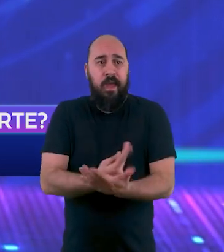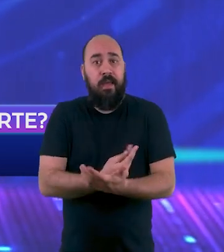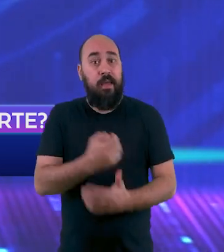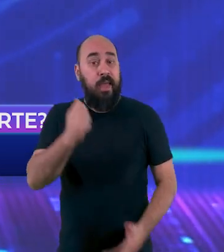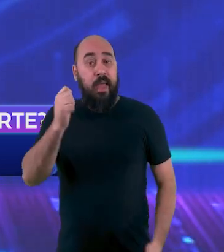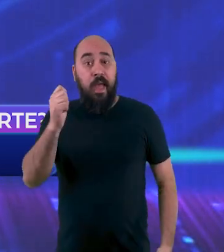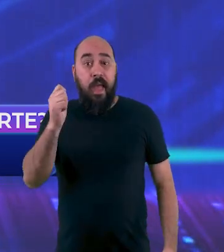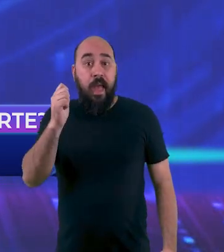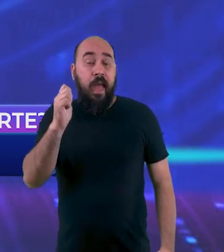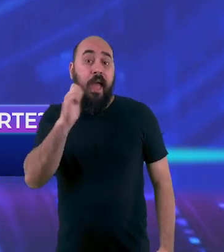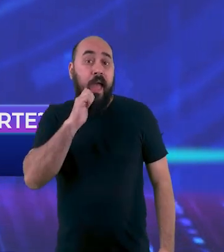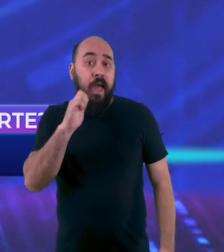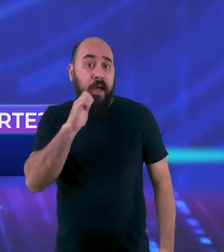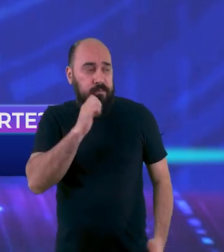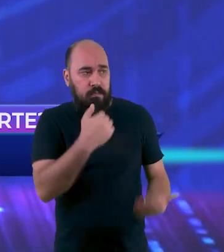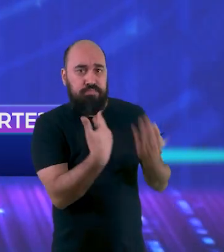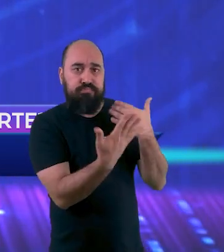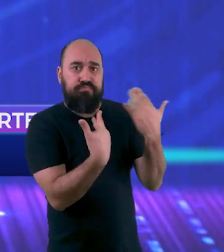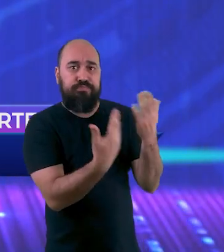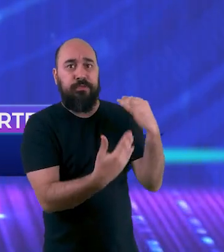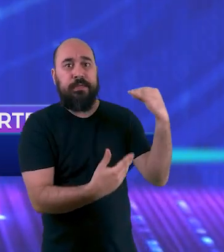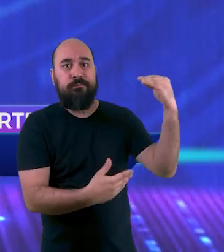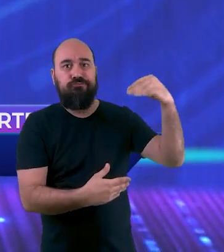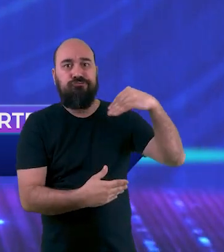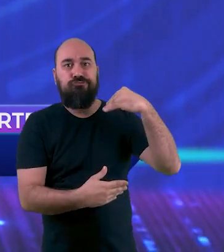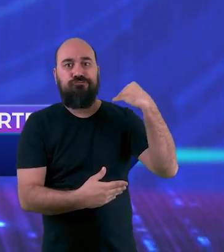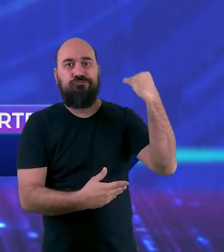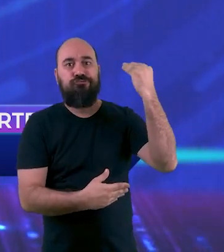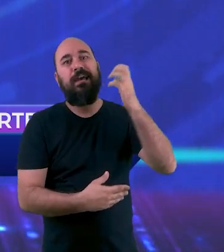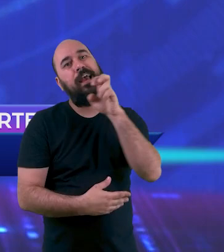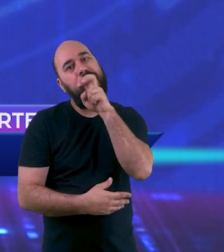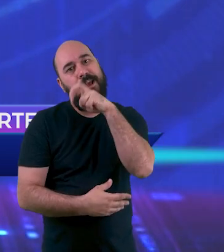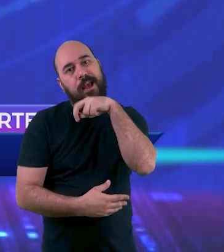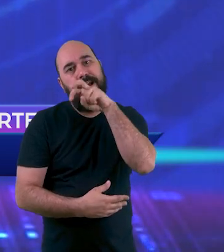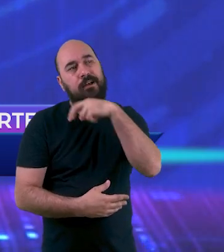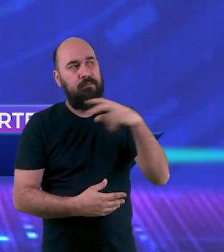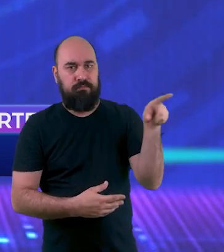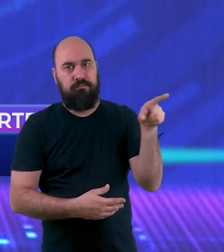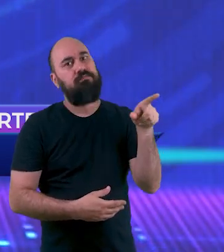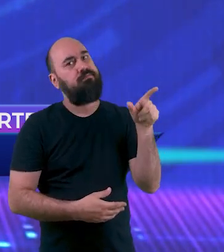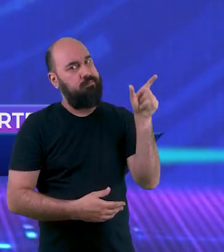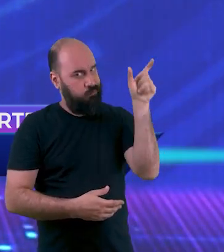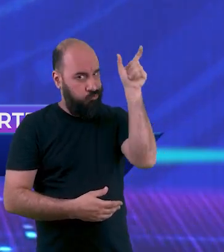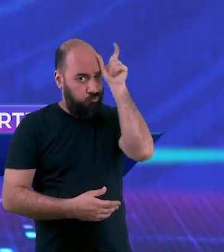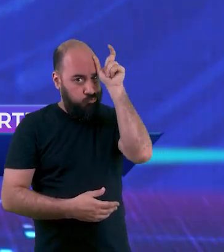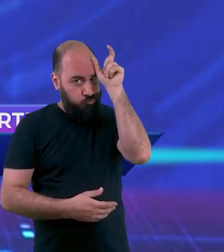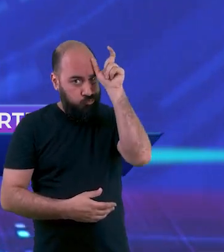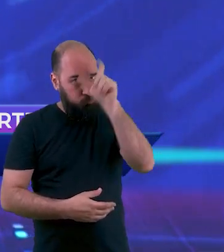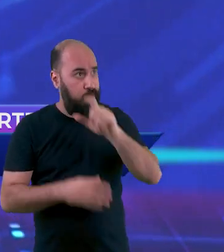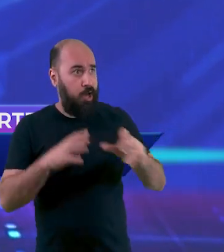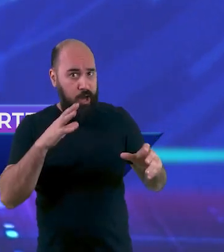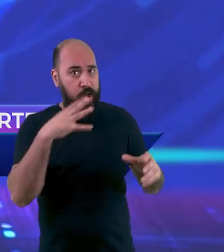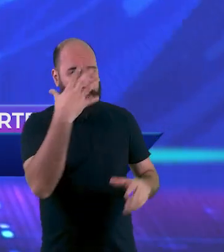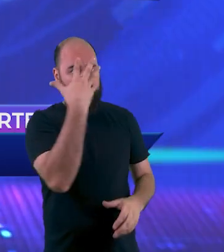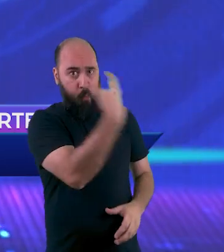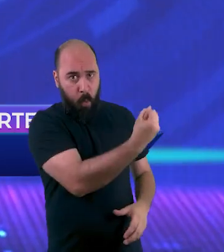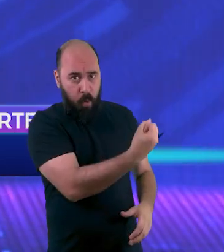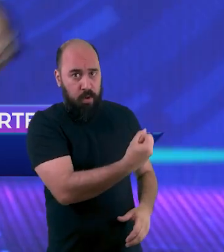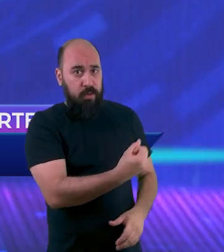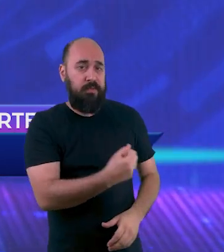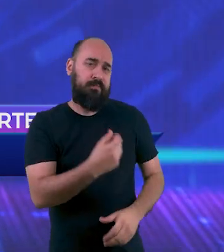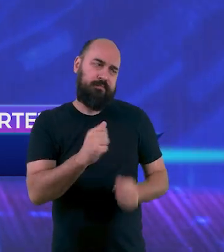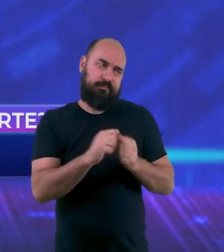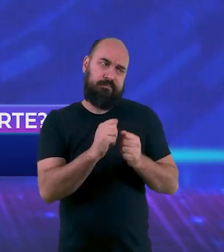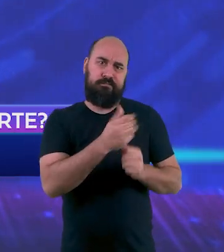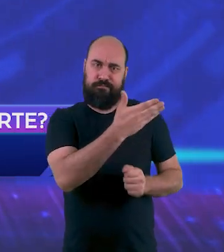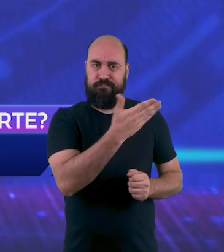Eva dialogou com o diabo, que lá no céu havia feito uma rebelião e foi expulso e veio aqui para a terra e